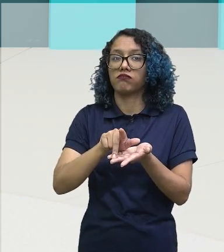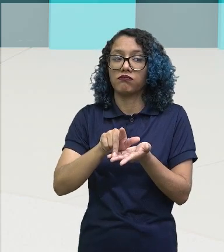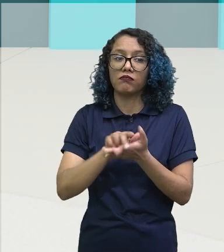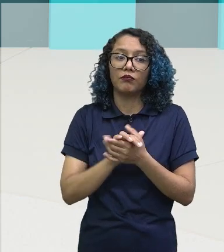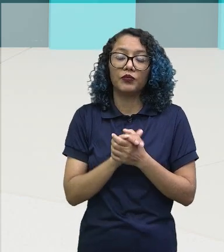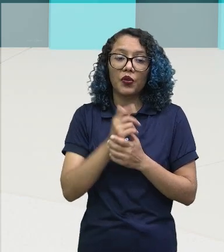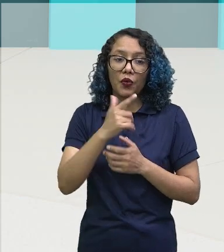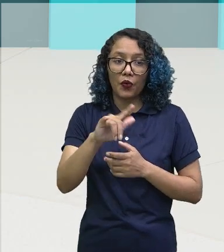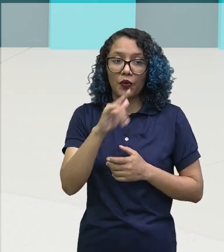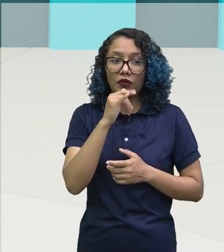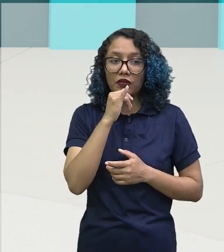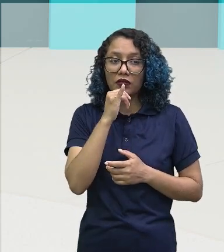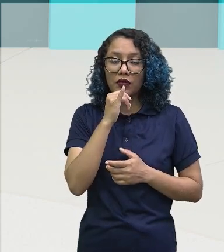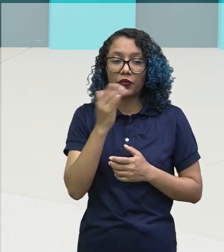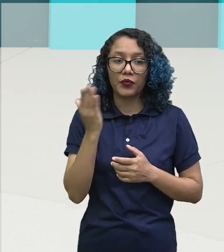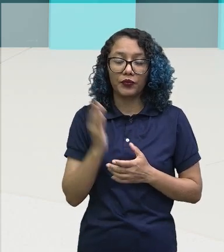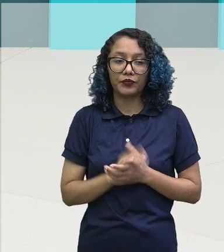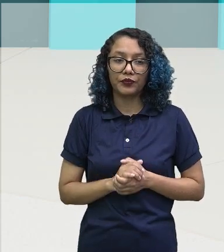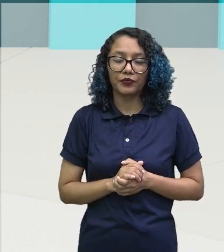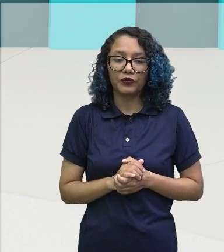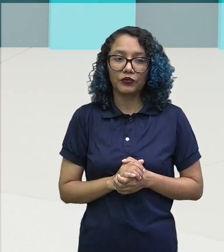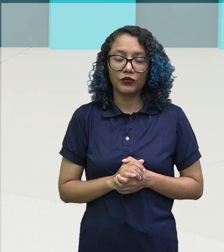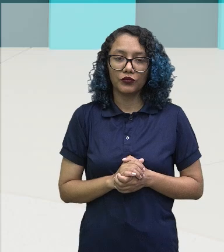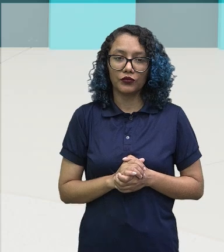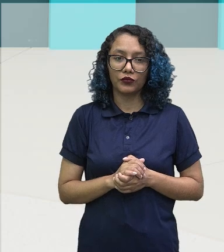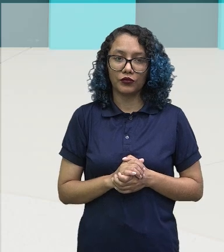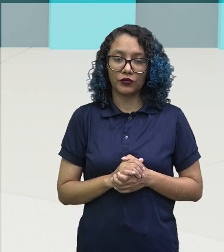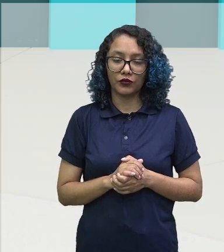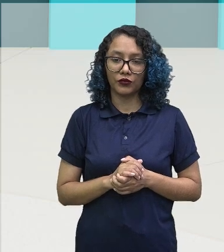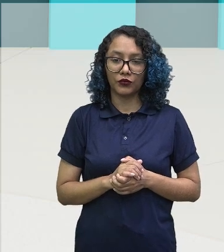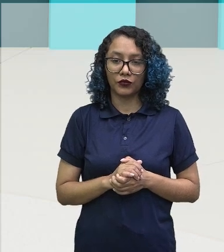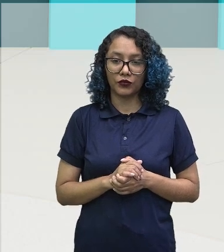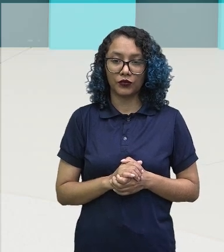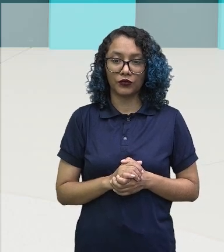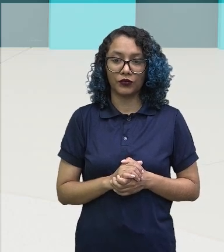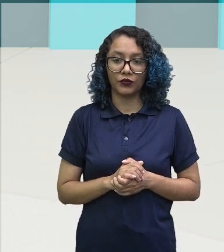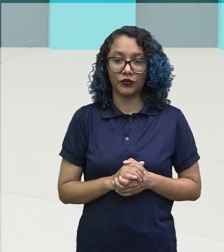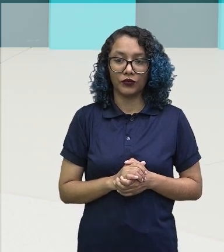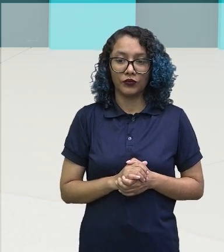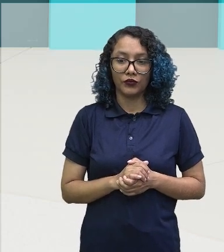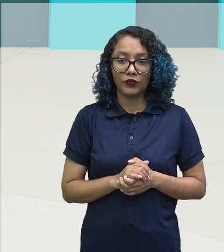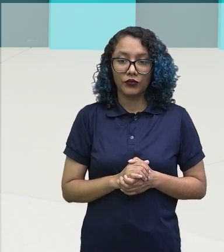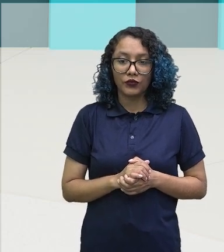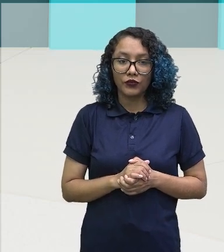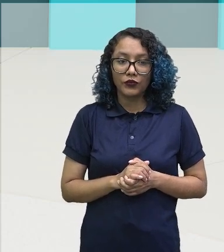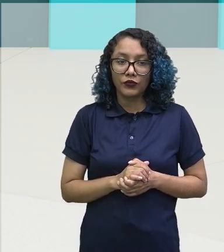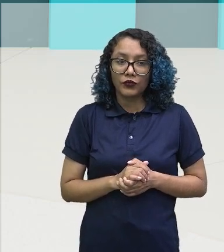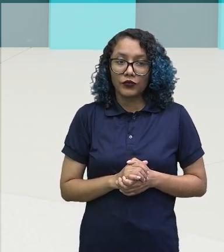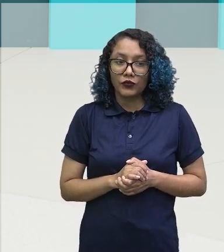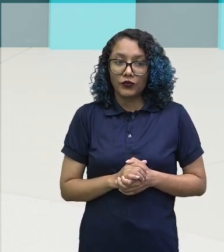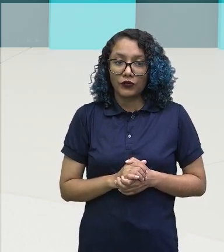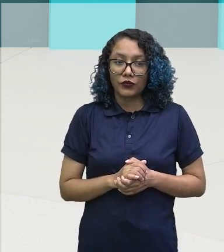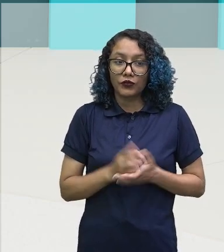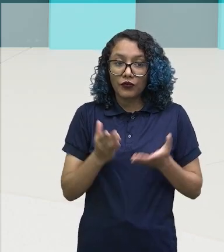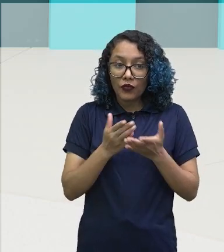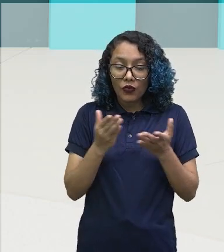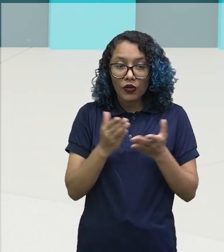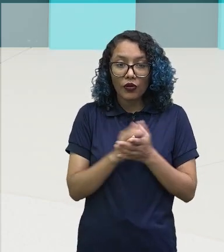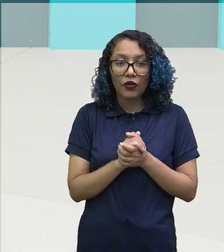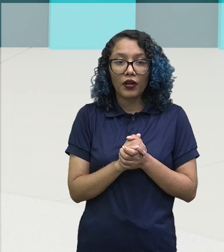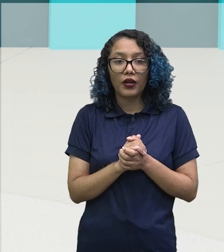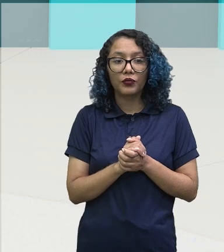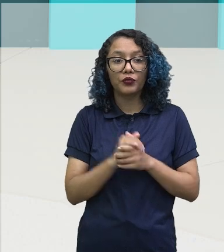Mais outros exemplos do sujeito simples. Observe, agora está aparecendo como o pronome,